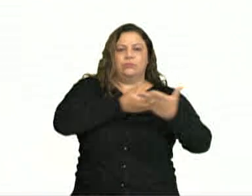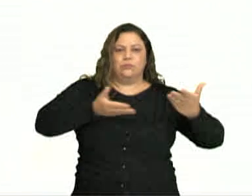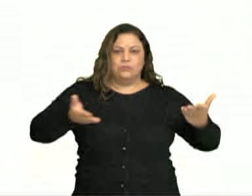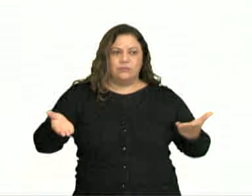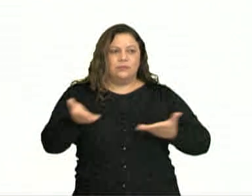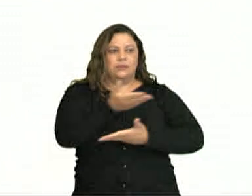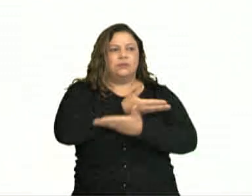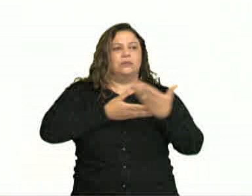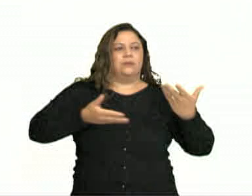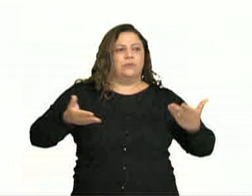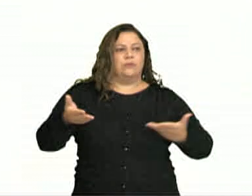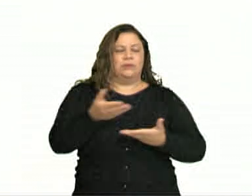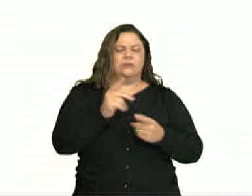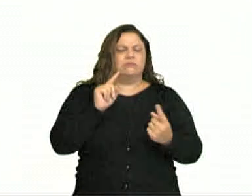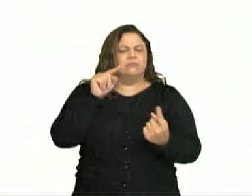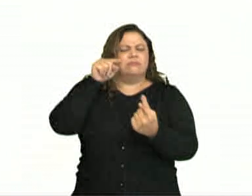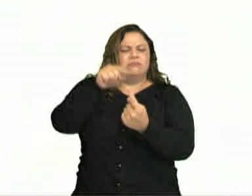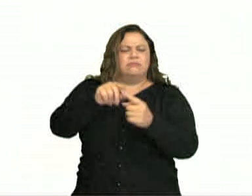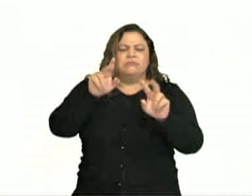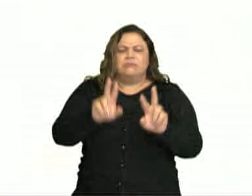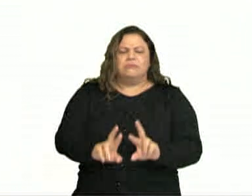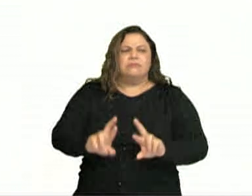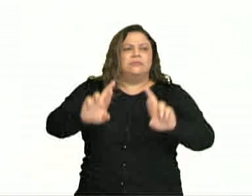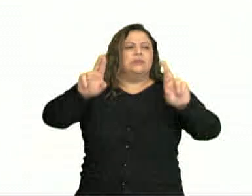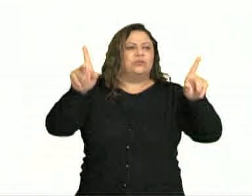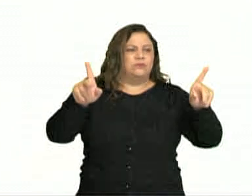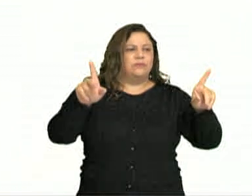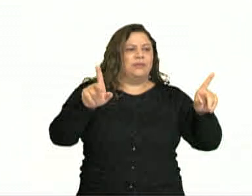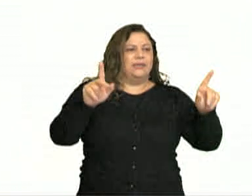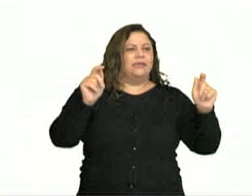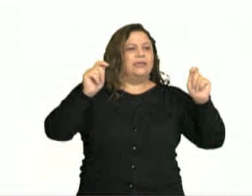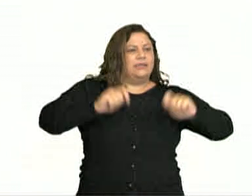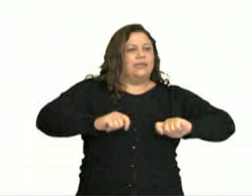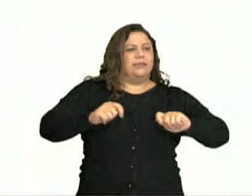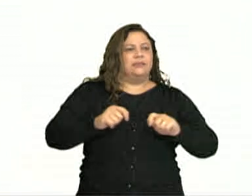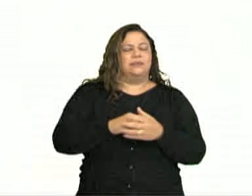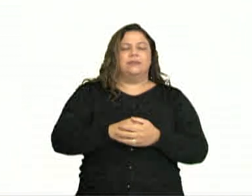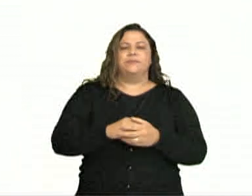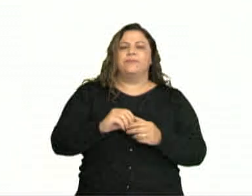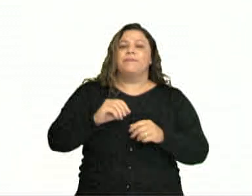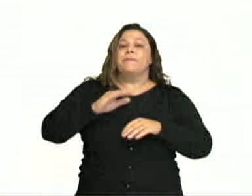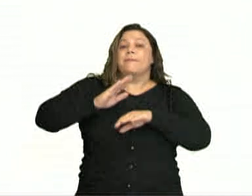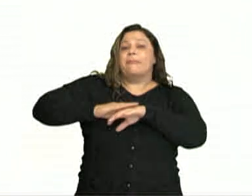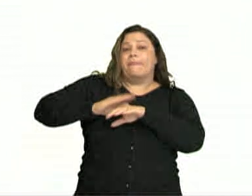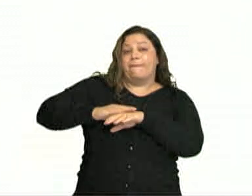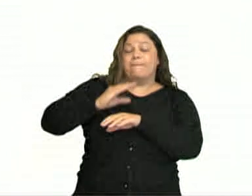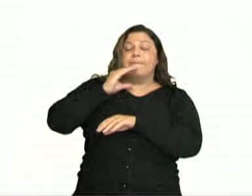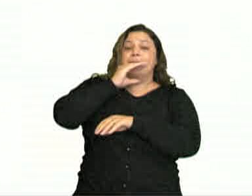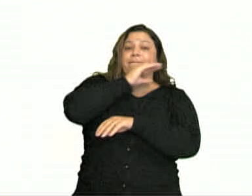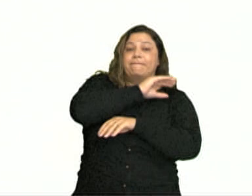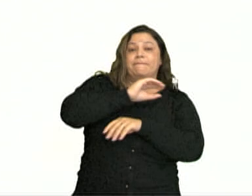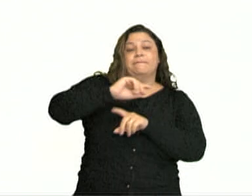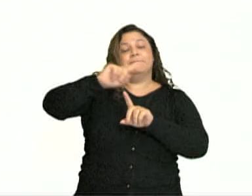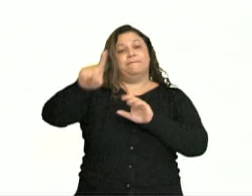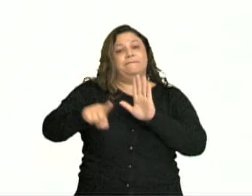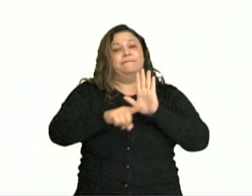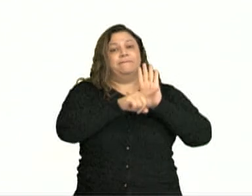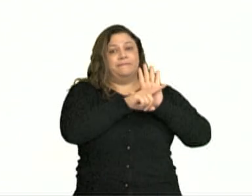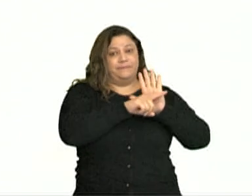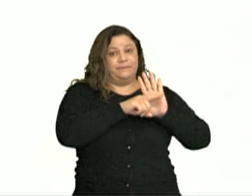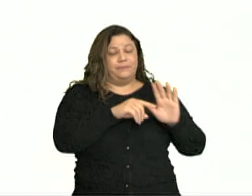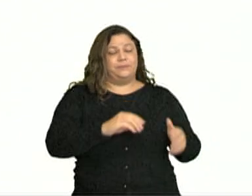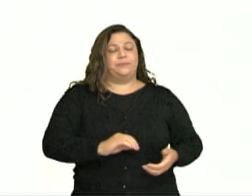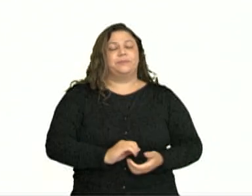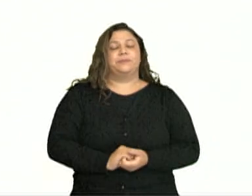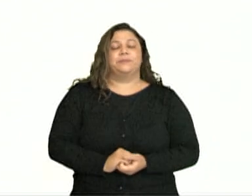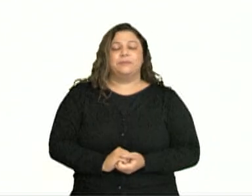convecção, determinadas pela diferença de densidade entre os fluidos mais aquecidos e os menos aquecidos. E